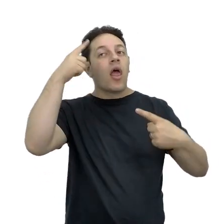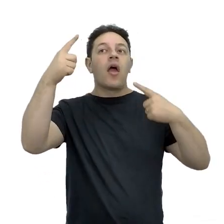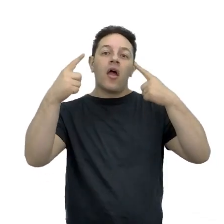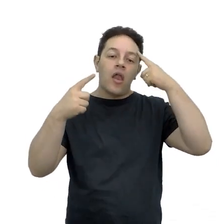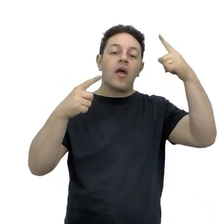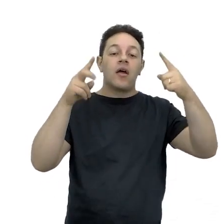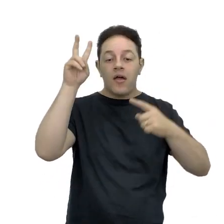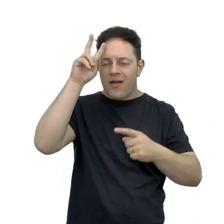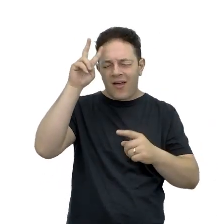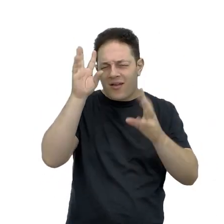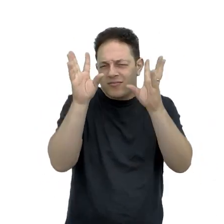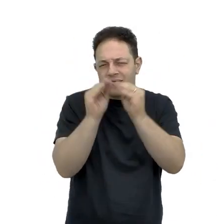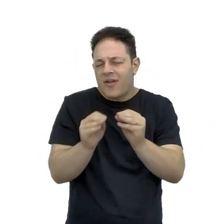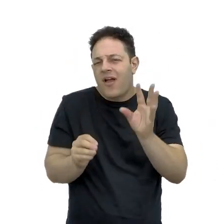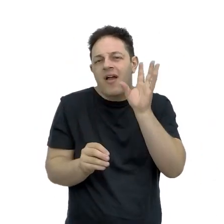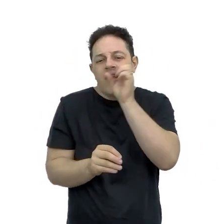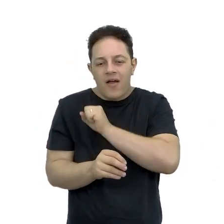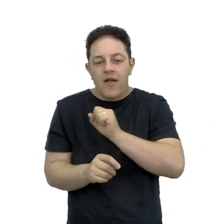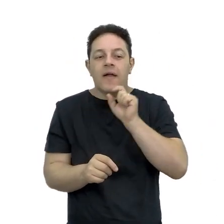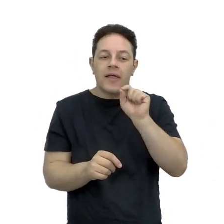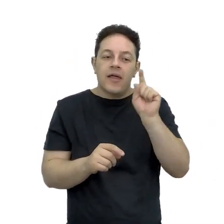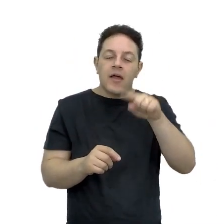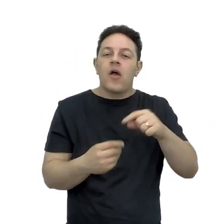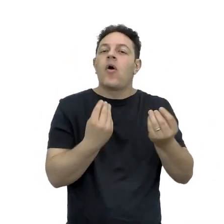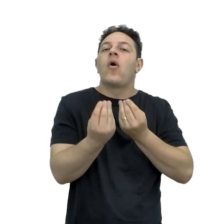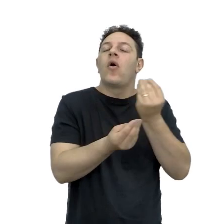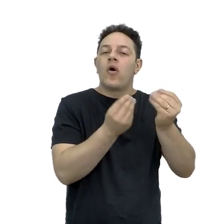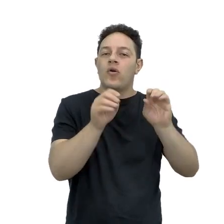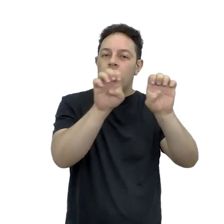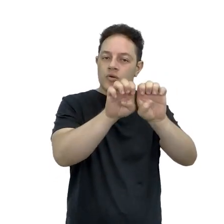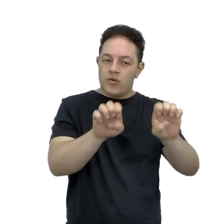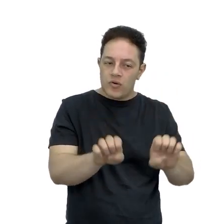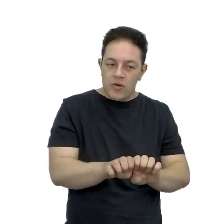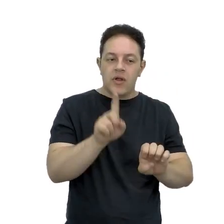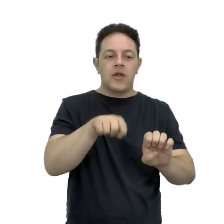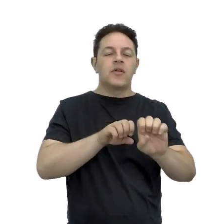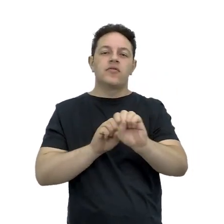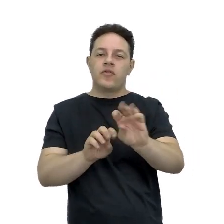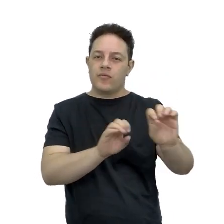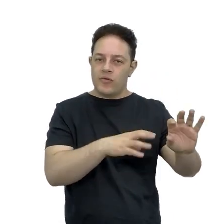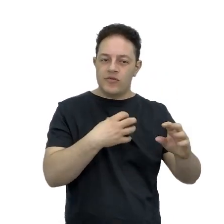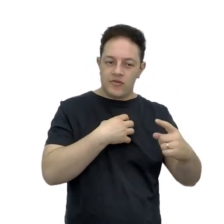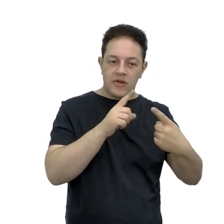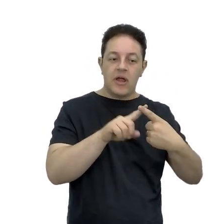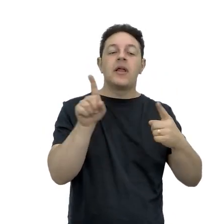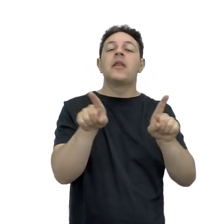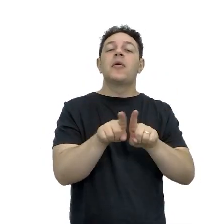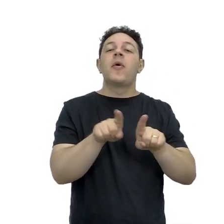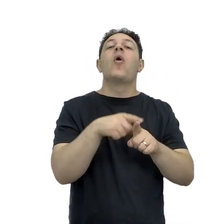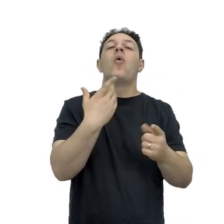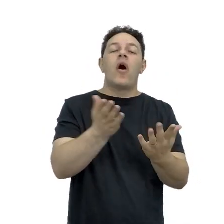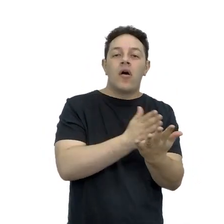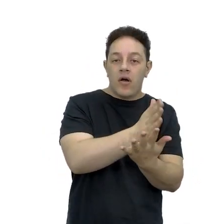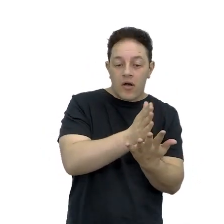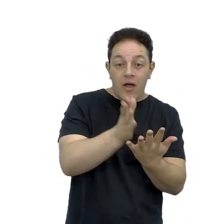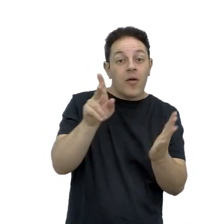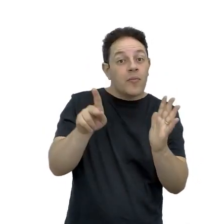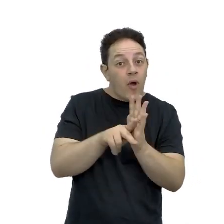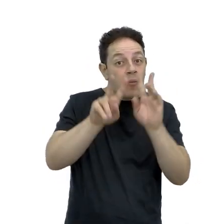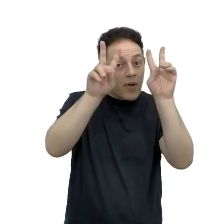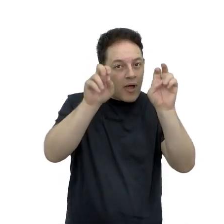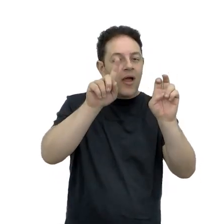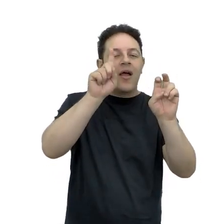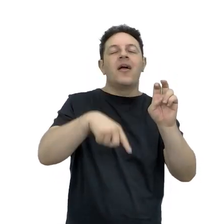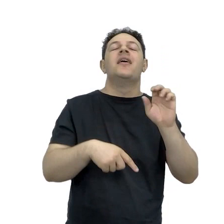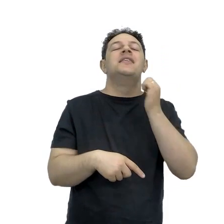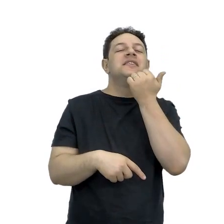relembrar brevemente a estrutura das formações e o eixo formativo de ciências da natureza